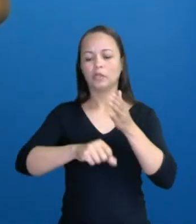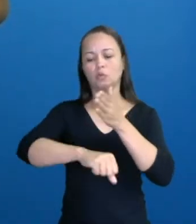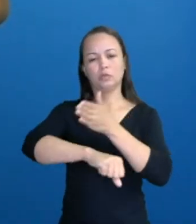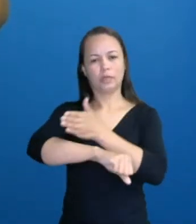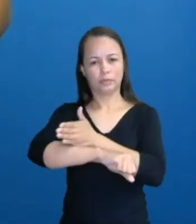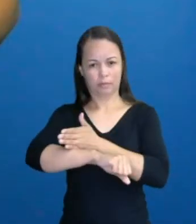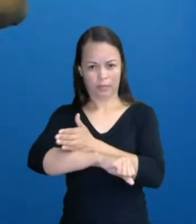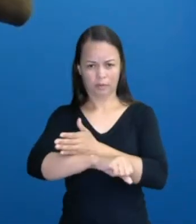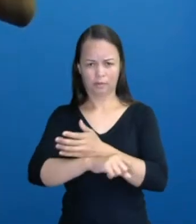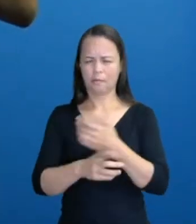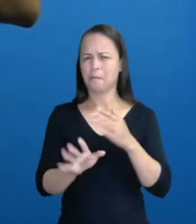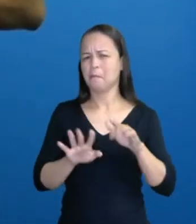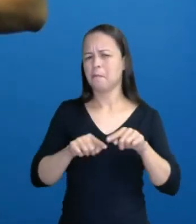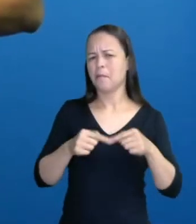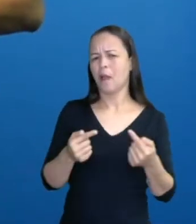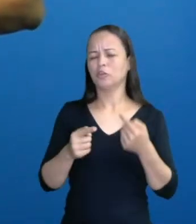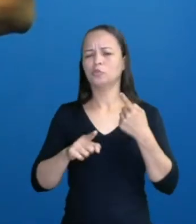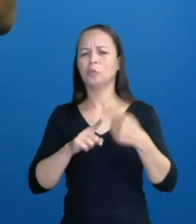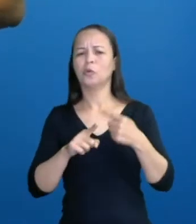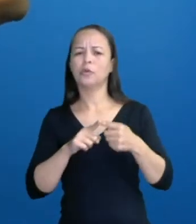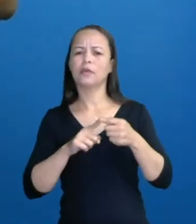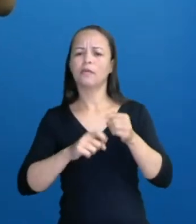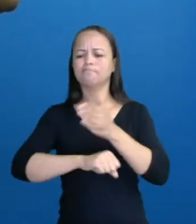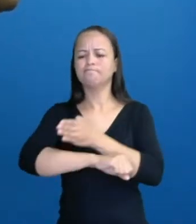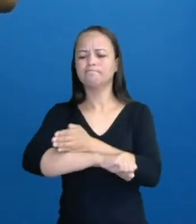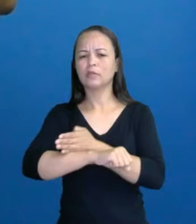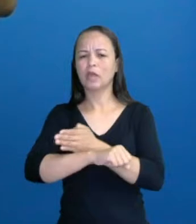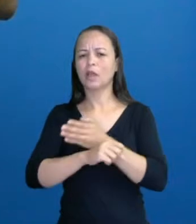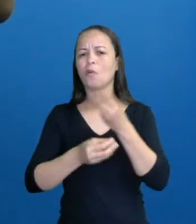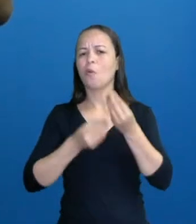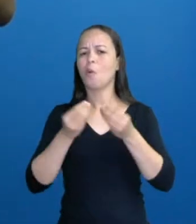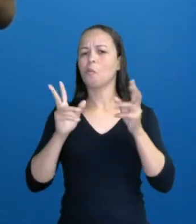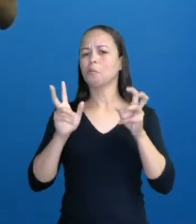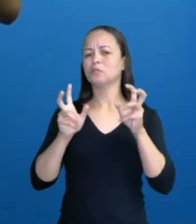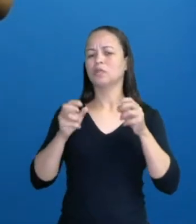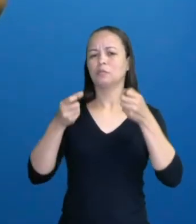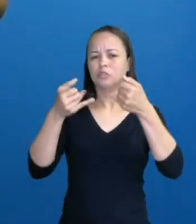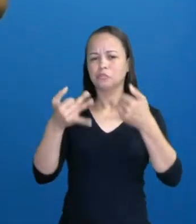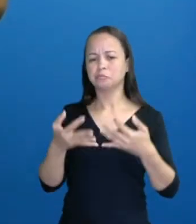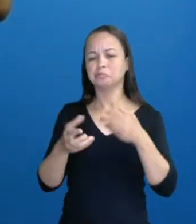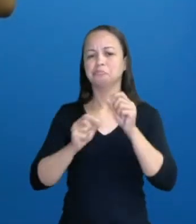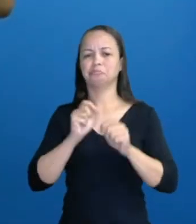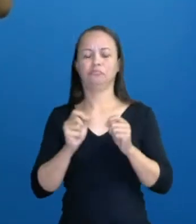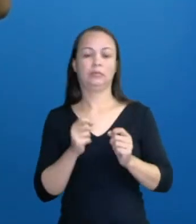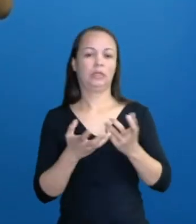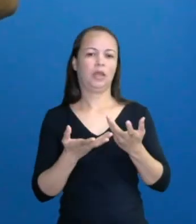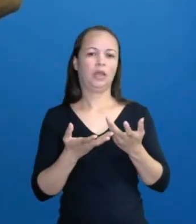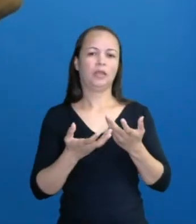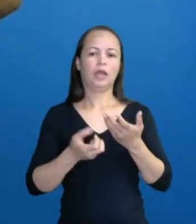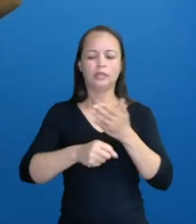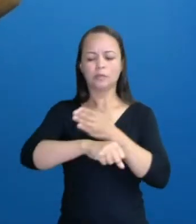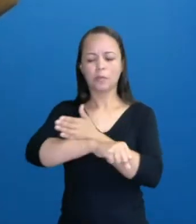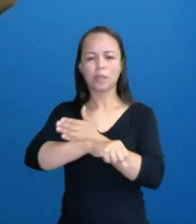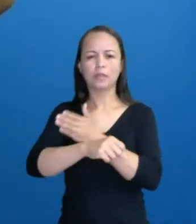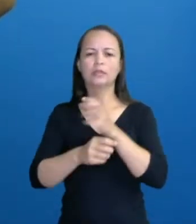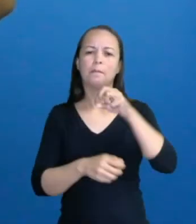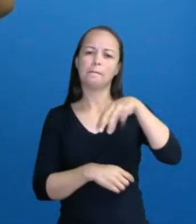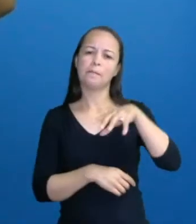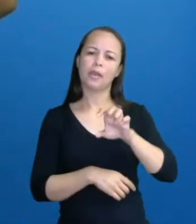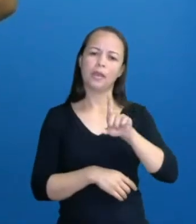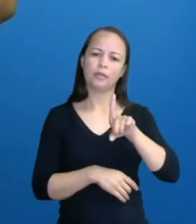Idade Média? Como o próprio termo já está se referindo, a Idade Média ela vem do sentido de